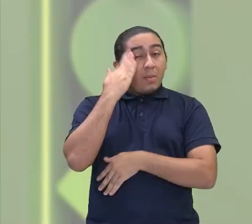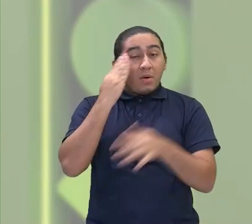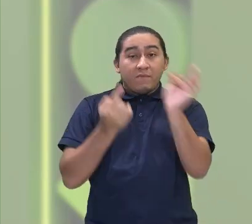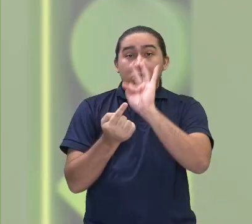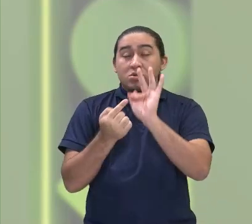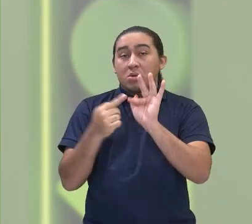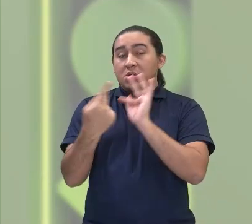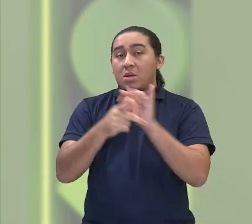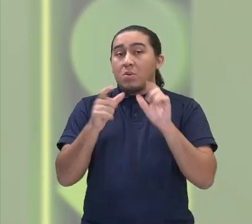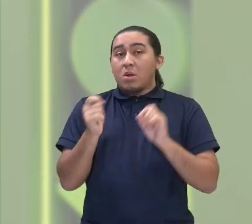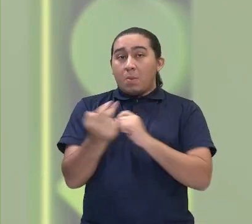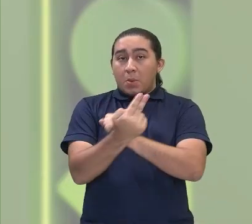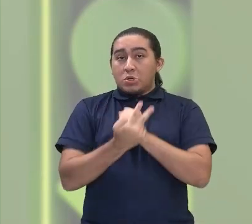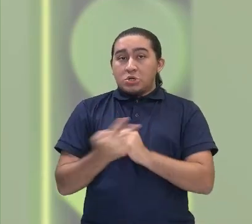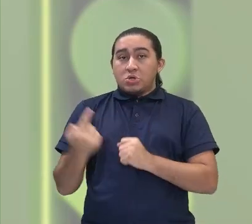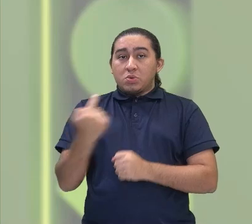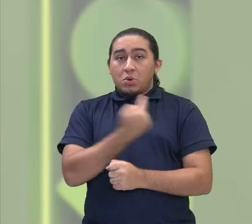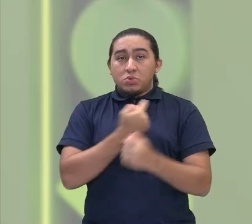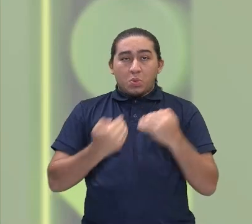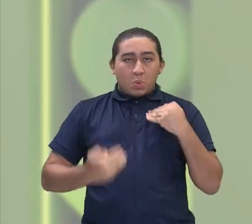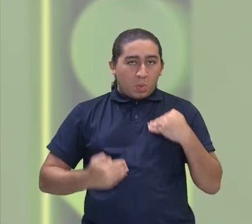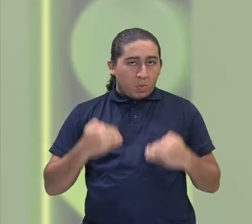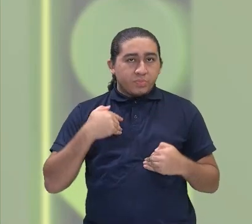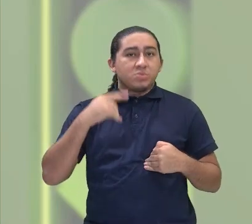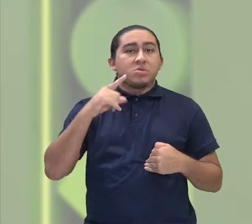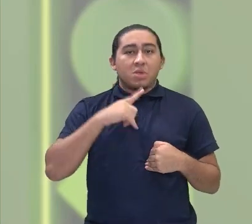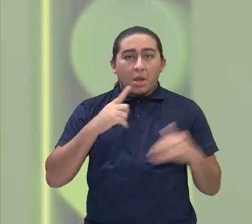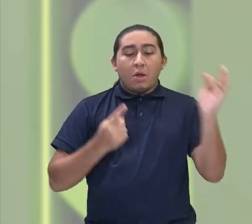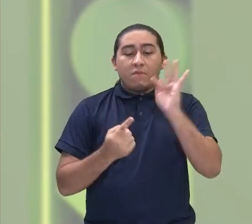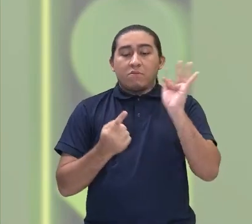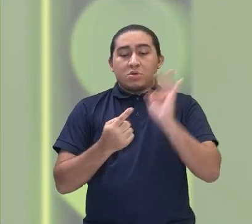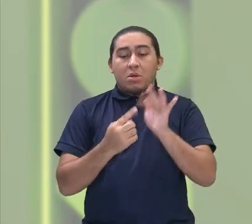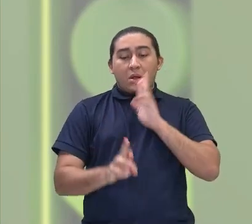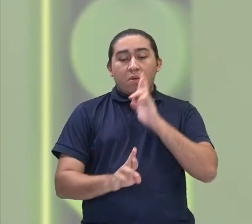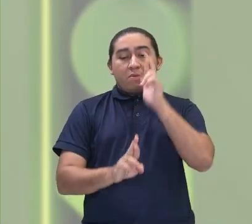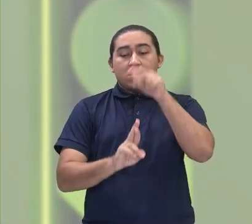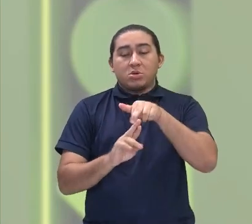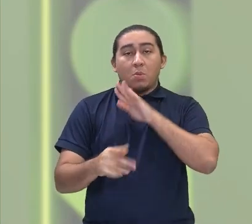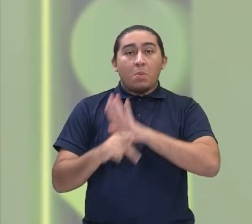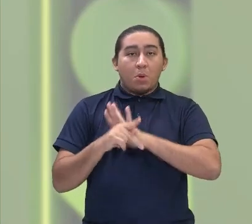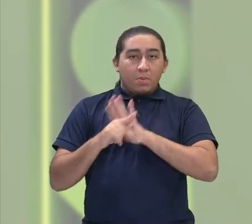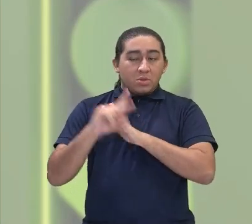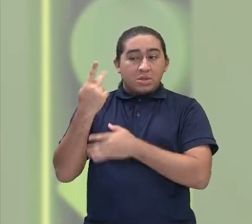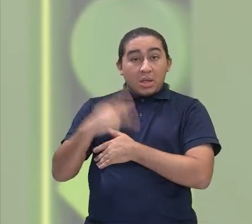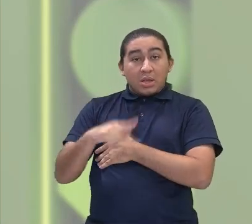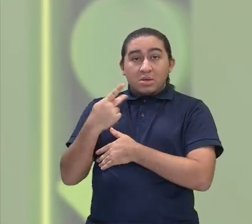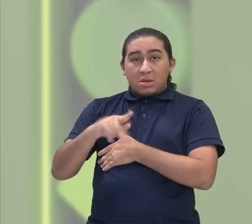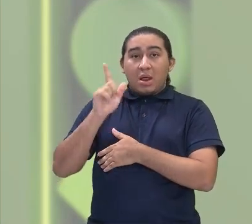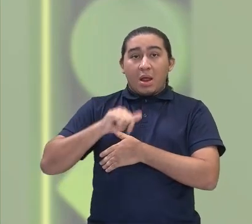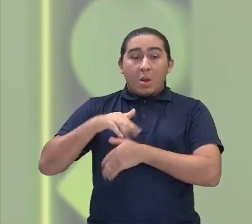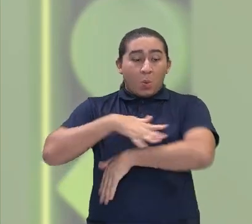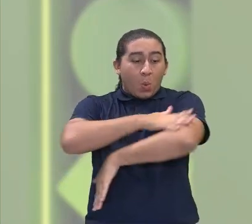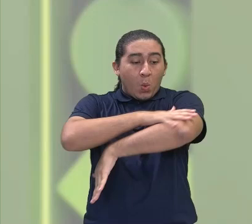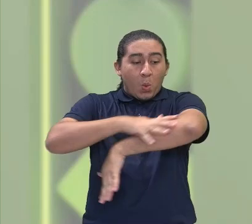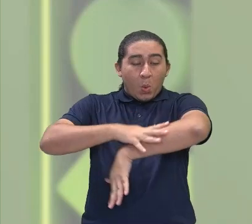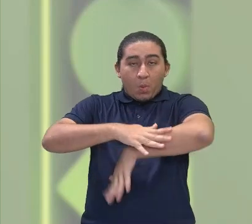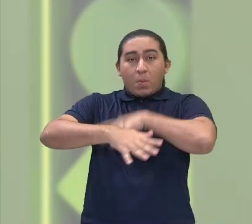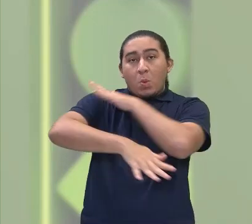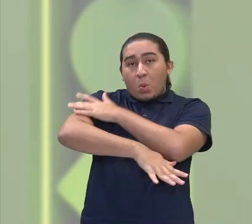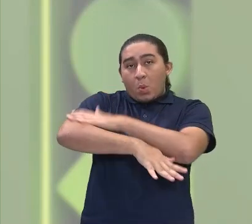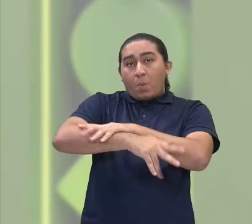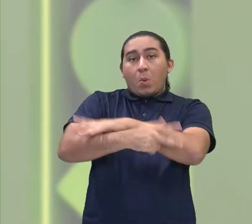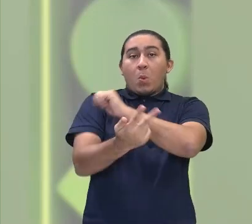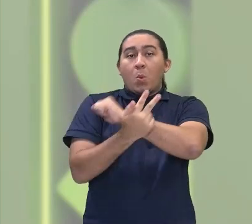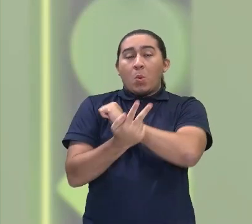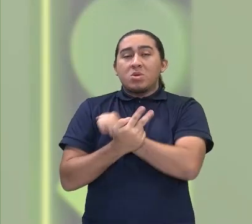proteger o nosso corpo. Então, a gente tem essa função aí relacionada com o tecido epitelial, de revestir o nosso corpo, protegendo ali